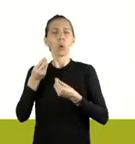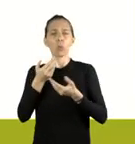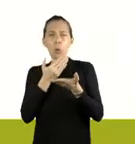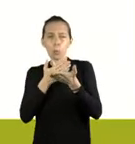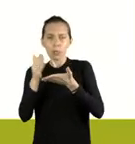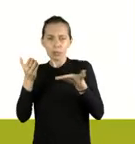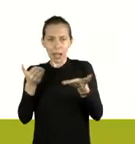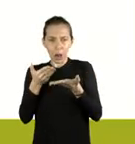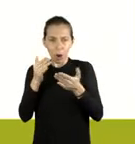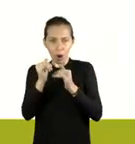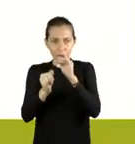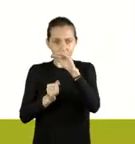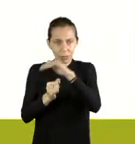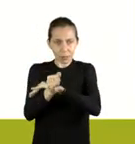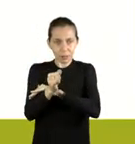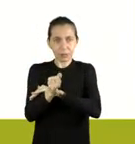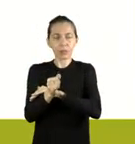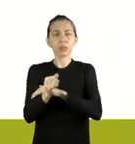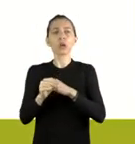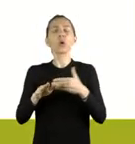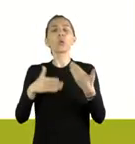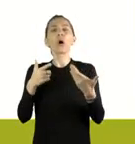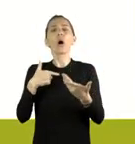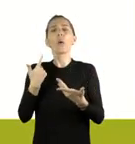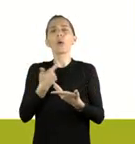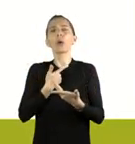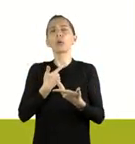investir? Qual a justificativa que eu vou dar para mim